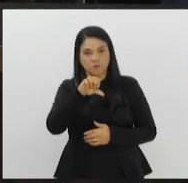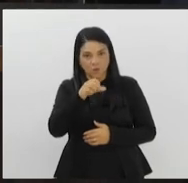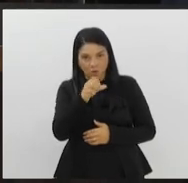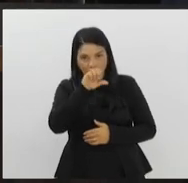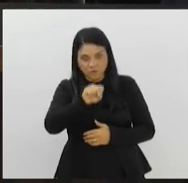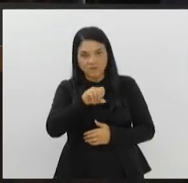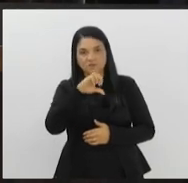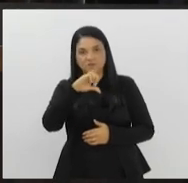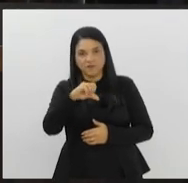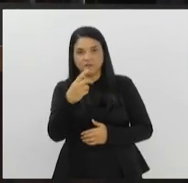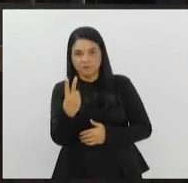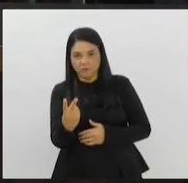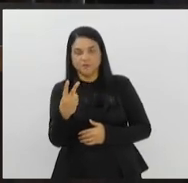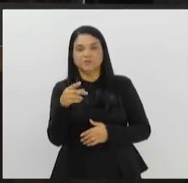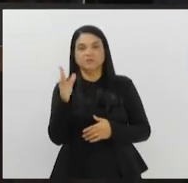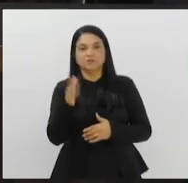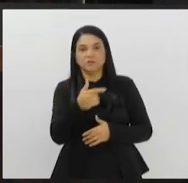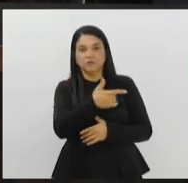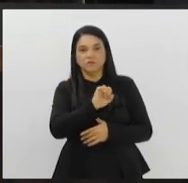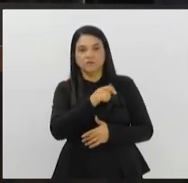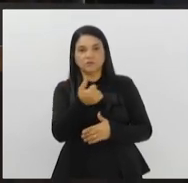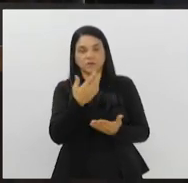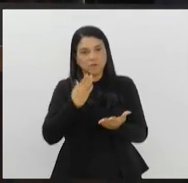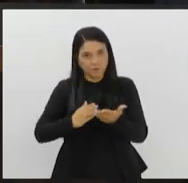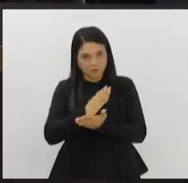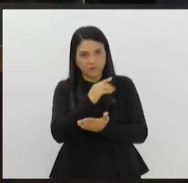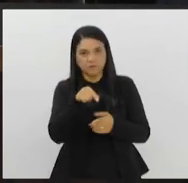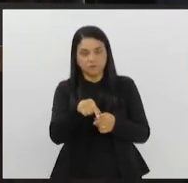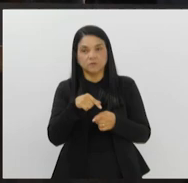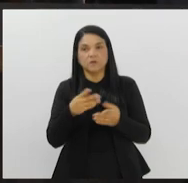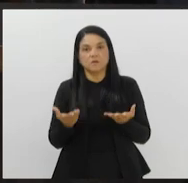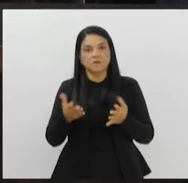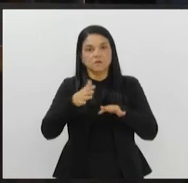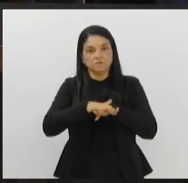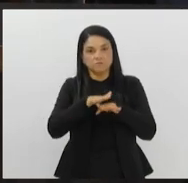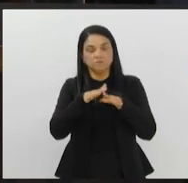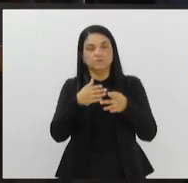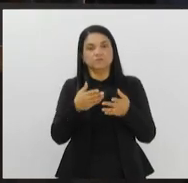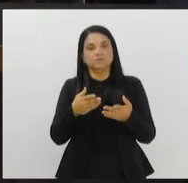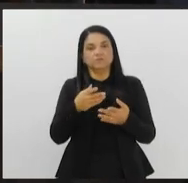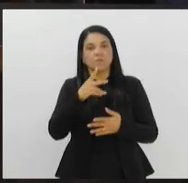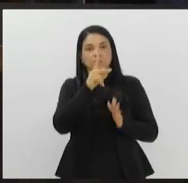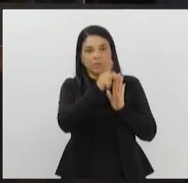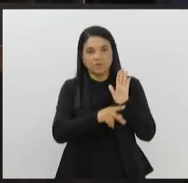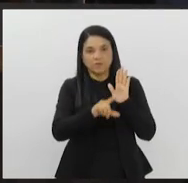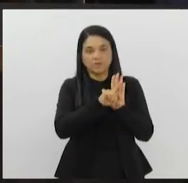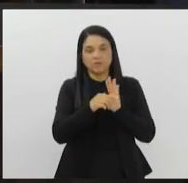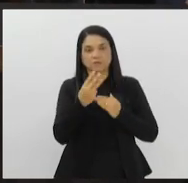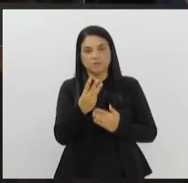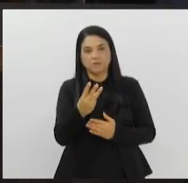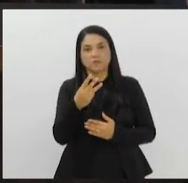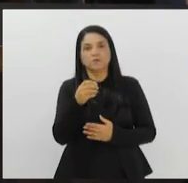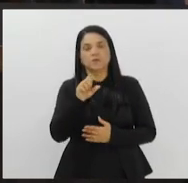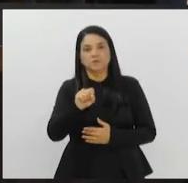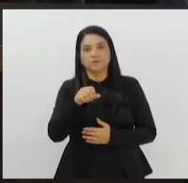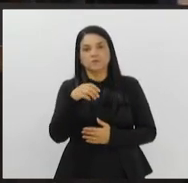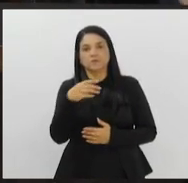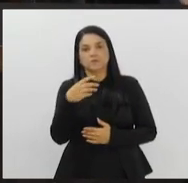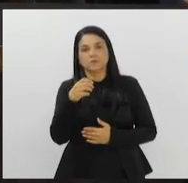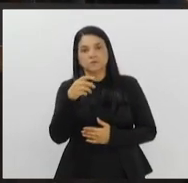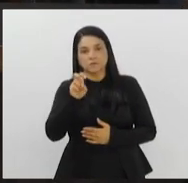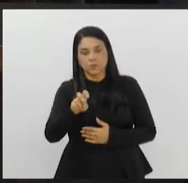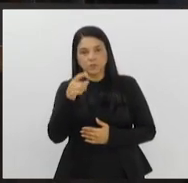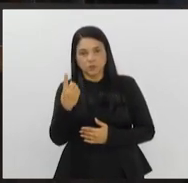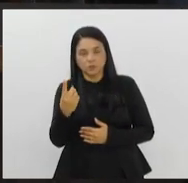senhores que aprovam a maneira como estão, aprovado. Requerimento de inclusão na ordem do dia do projeto de lei 3.891 de 24, também do